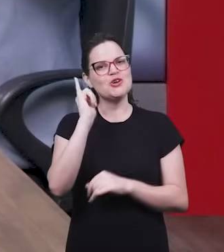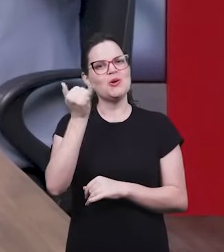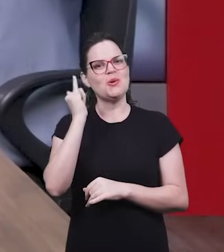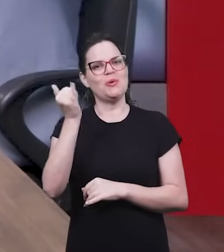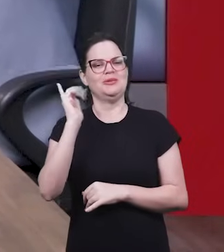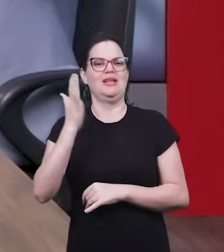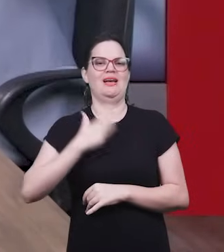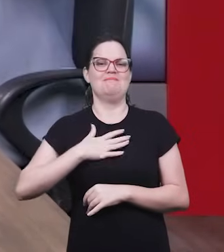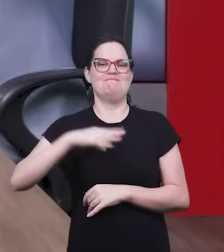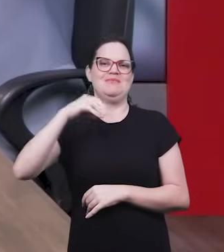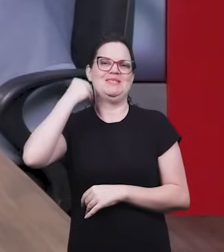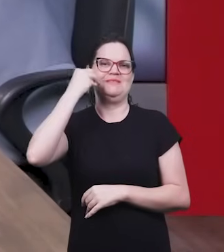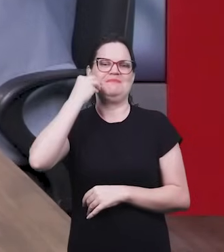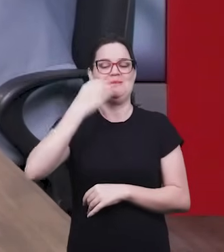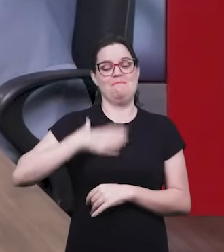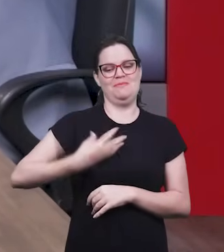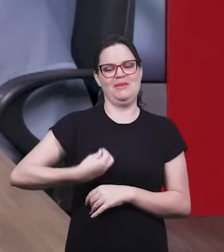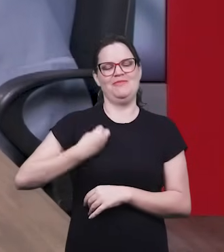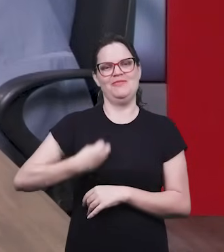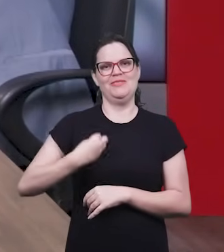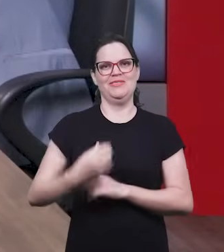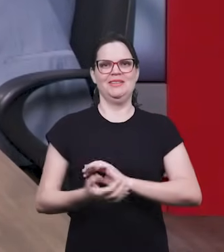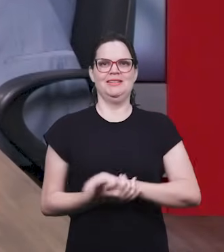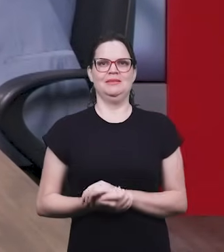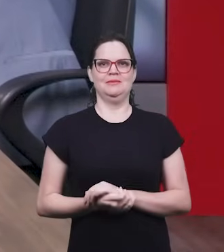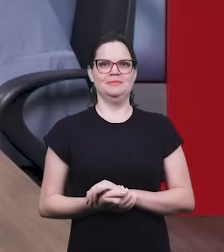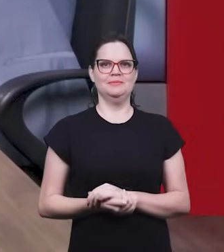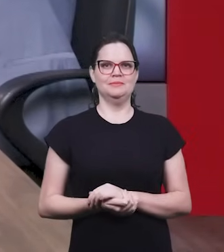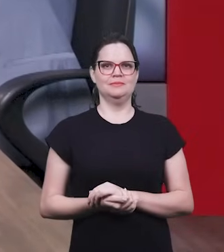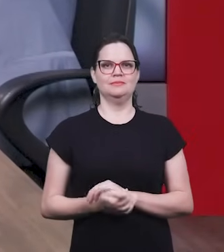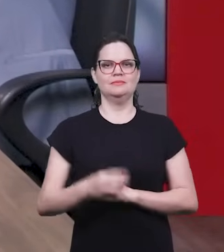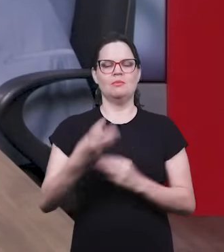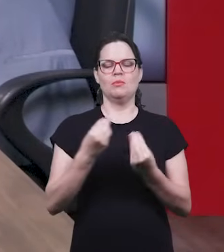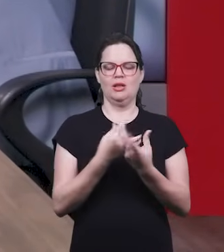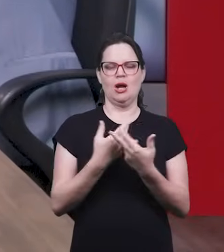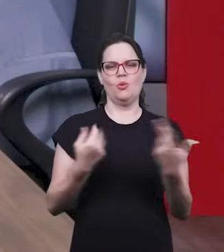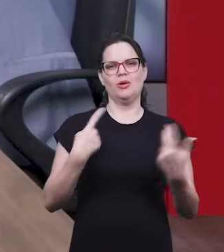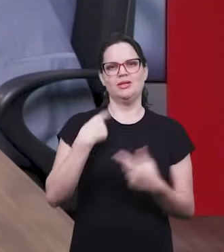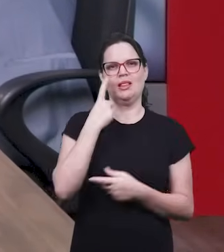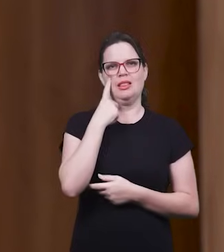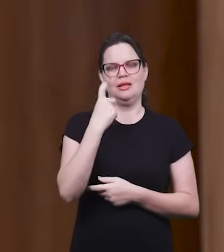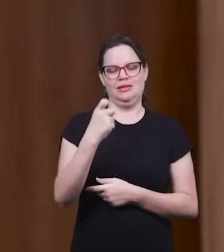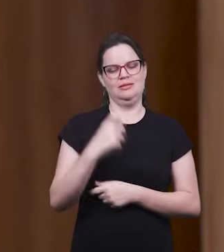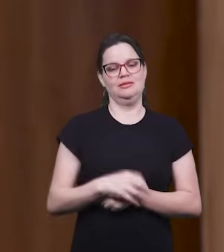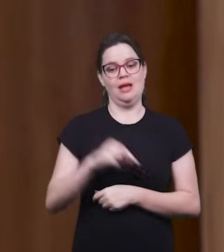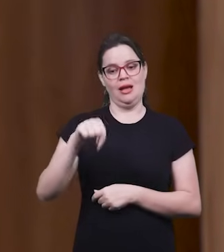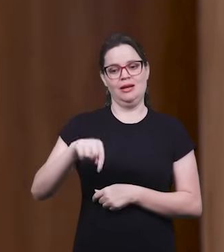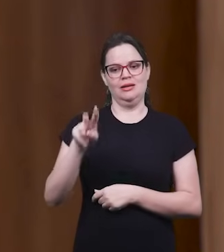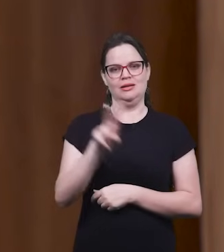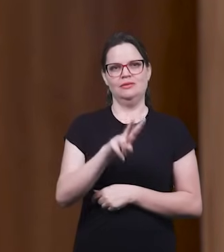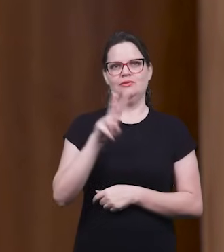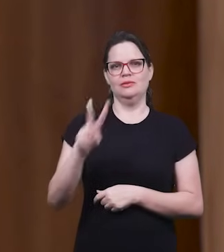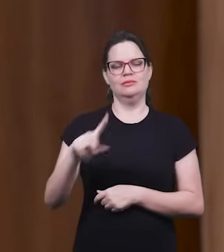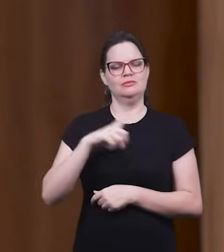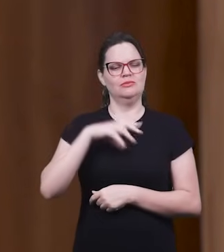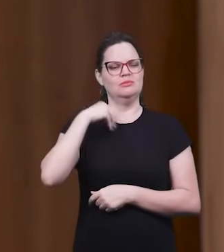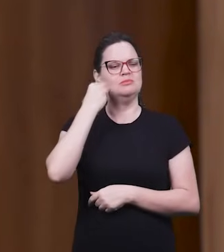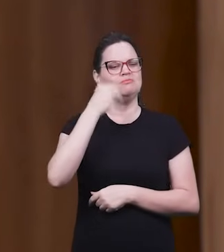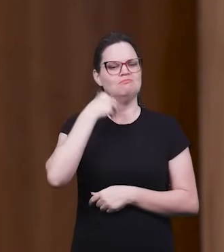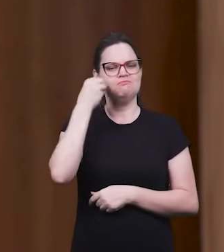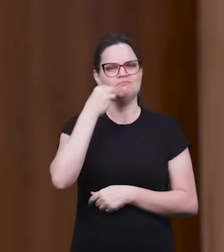Trazendo as reminiscências, né? É, muita coisa interessante. Aqui em Vila Velha, por exemplo, são experiências,